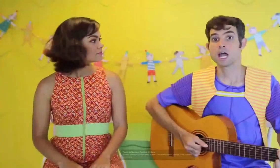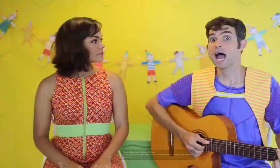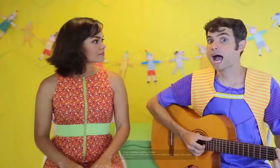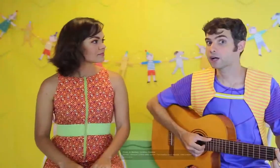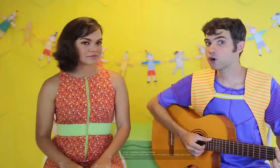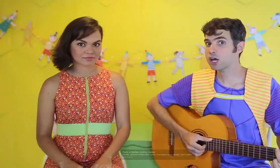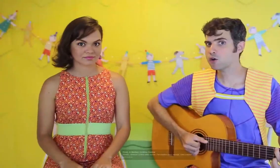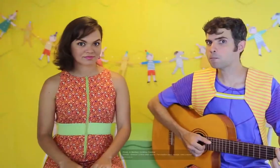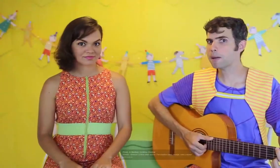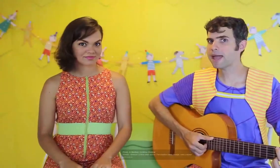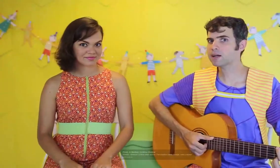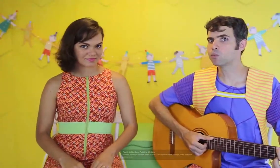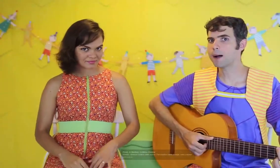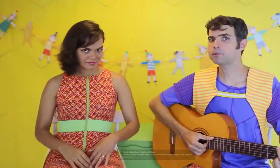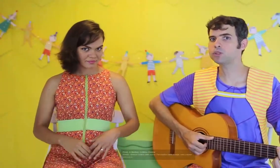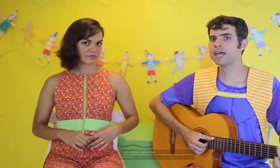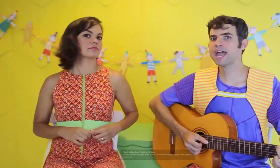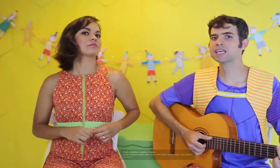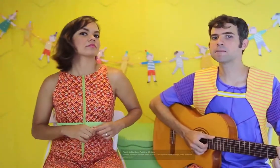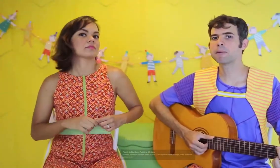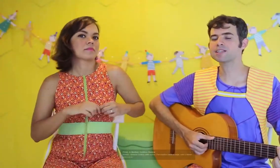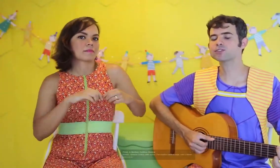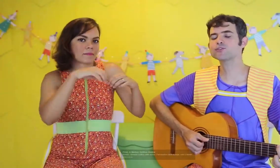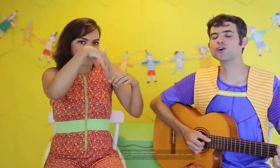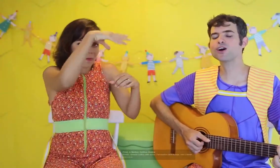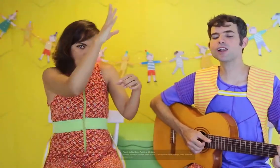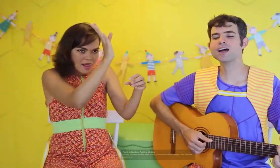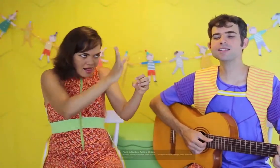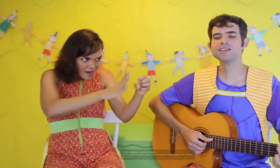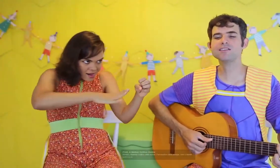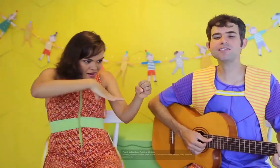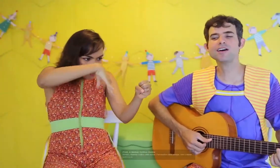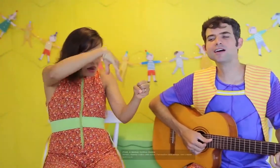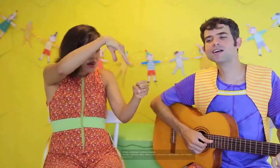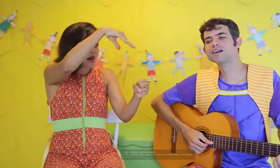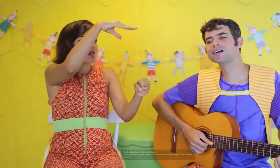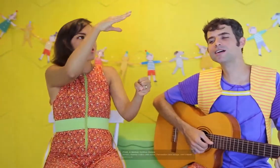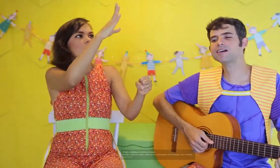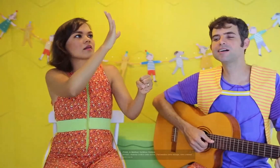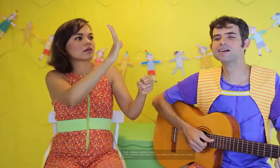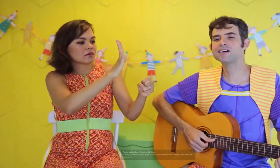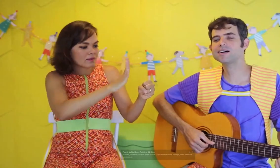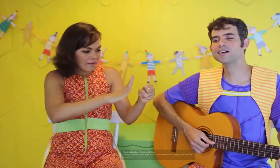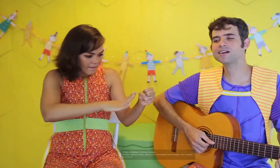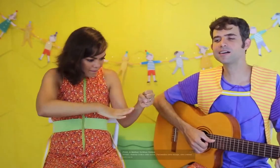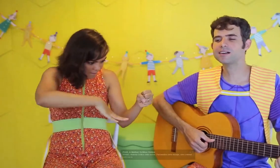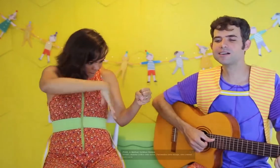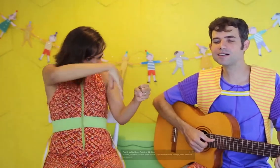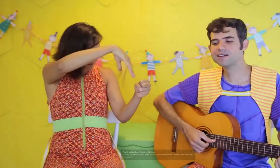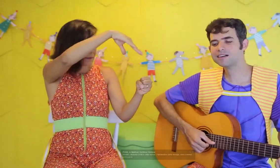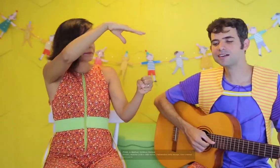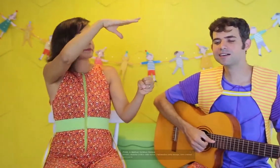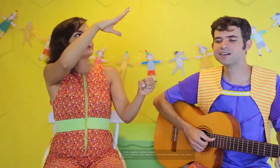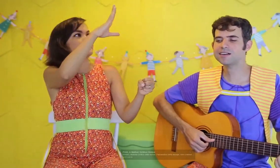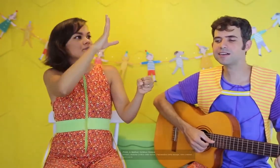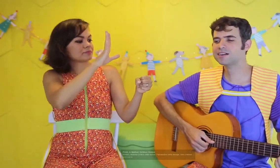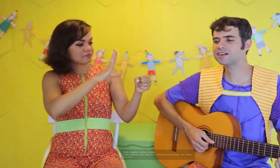moita. Agora eu pego uma boneca e passo cola devagar.